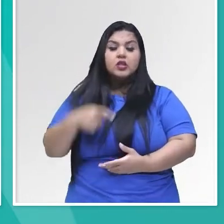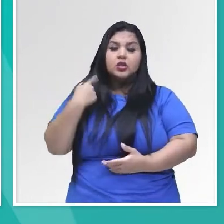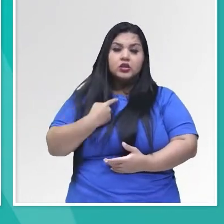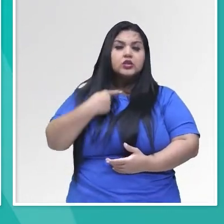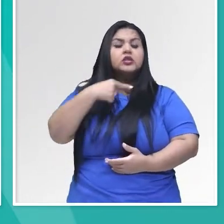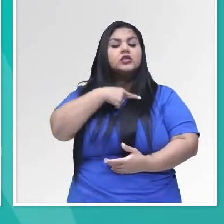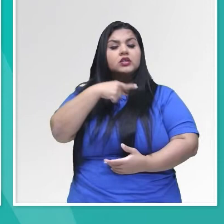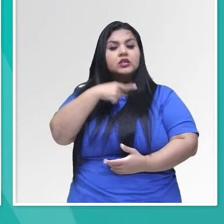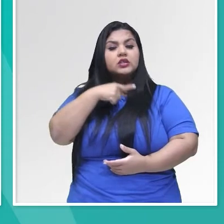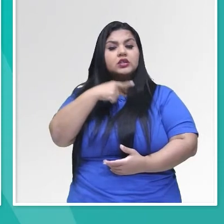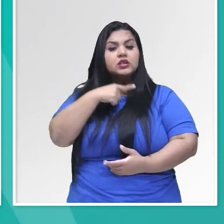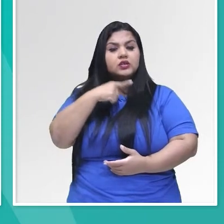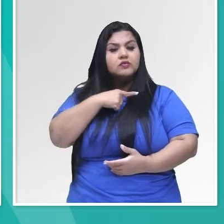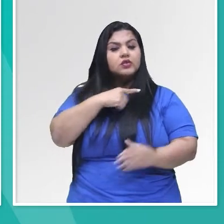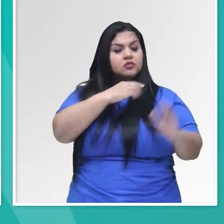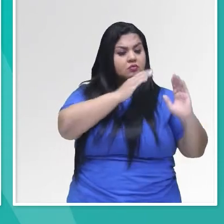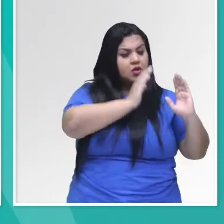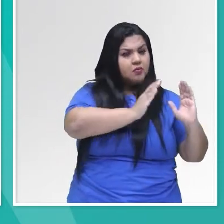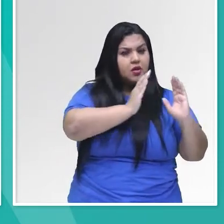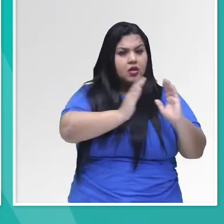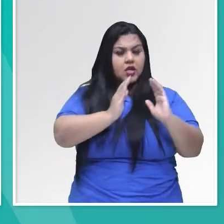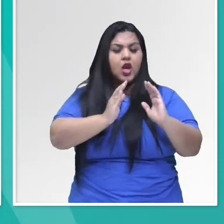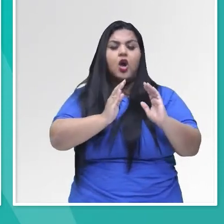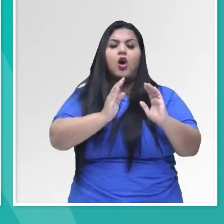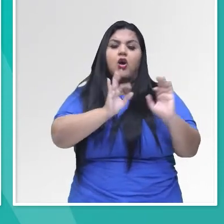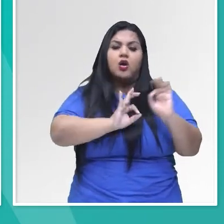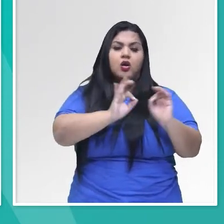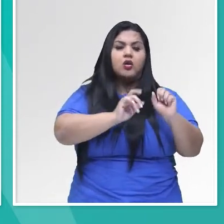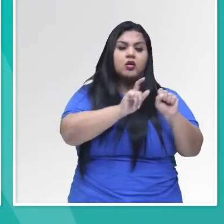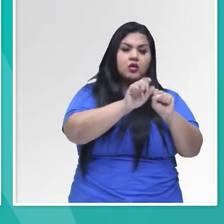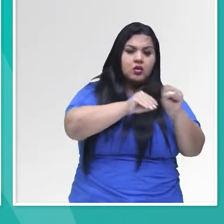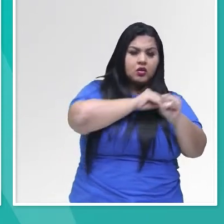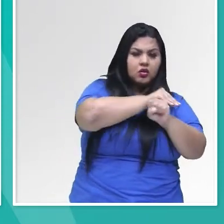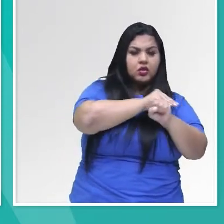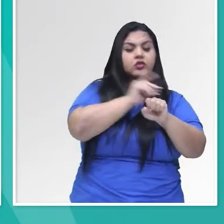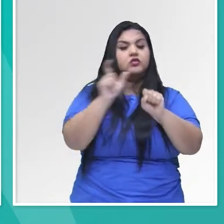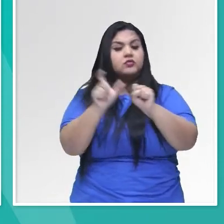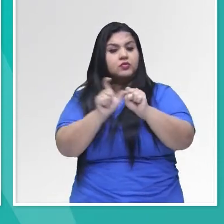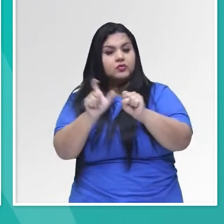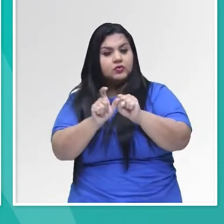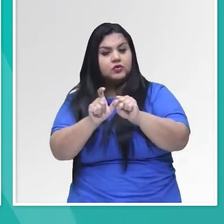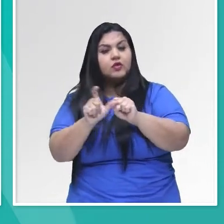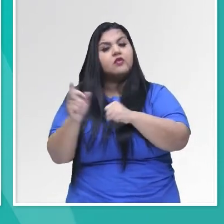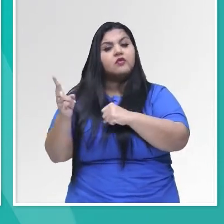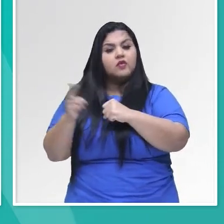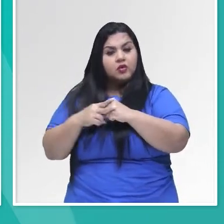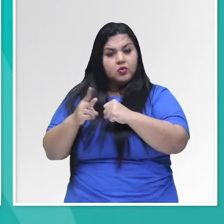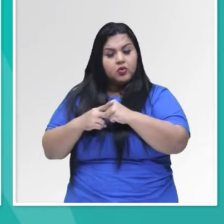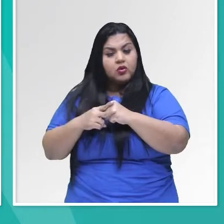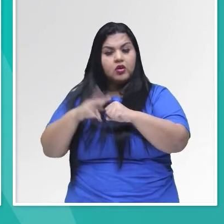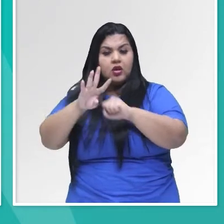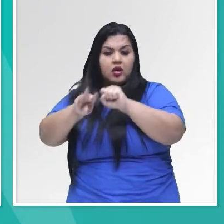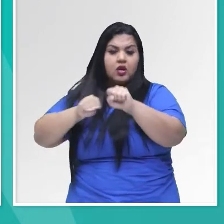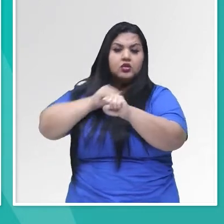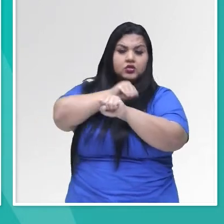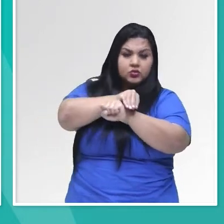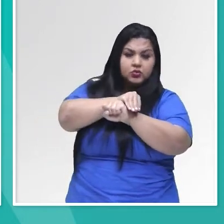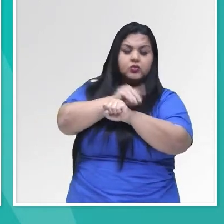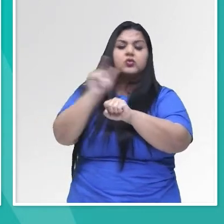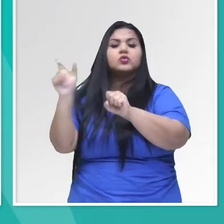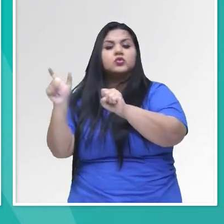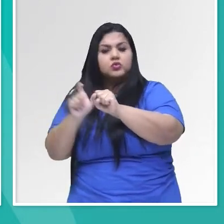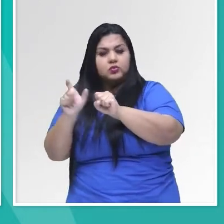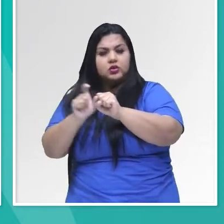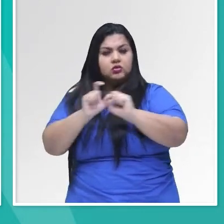temos, respectivamente na ordem, artigo, substantivo, verbo,